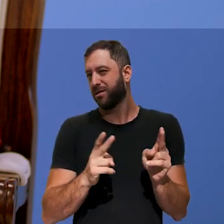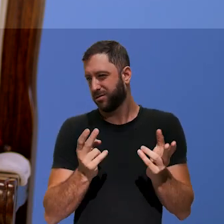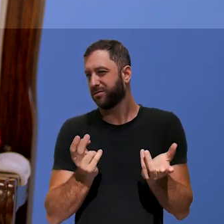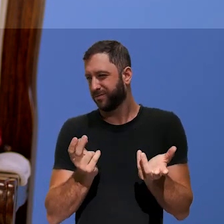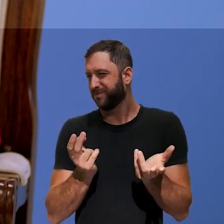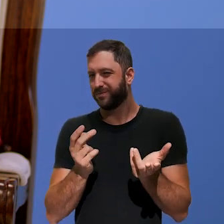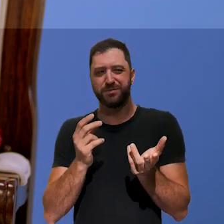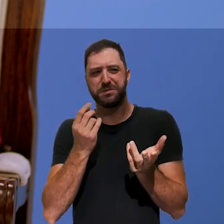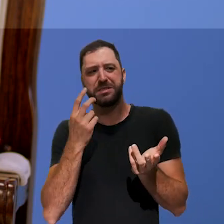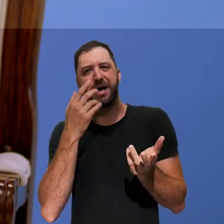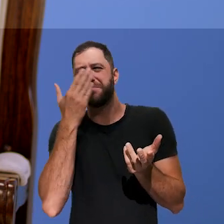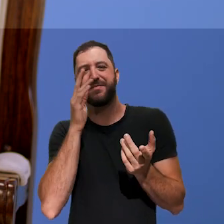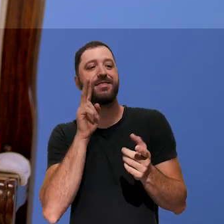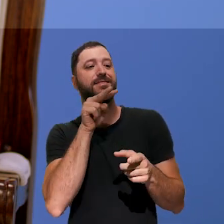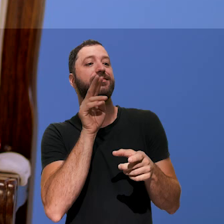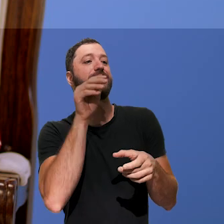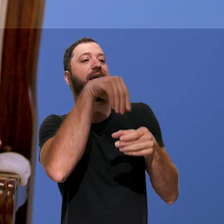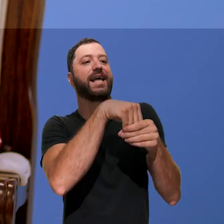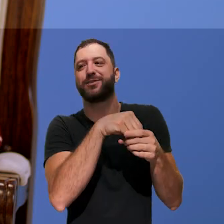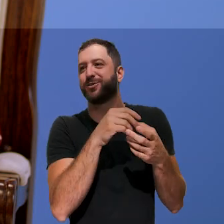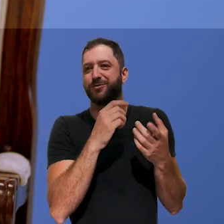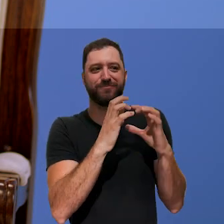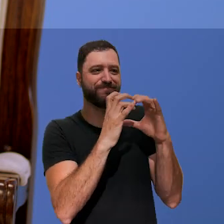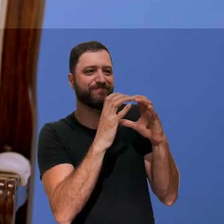um momento difícil, uhum, mesmo na sua condição